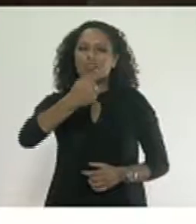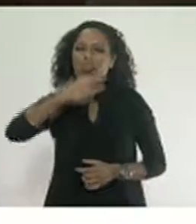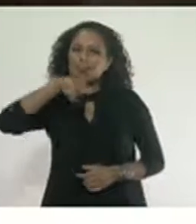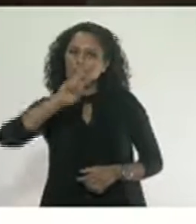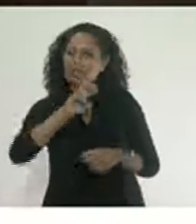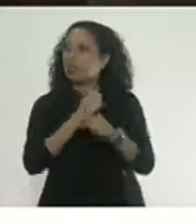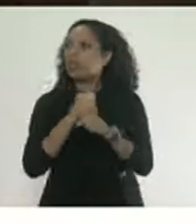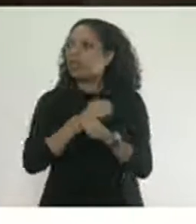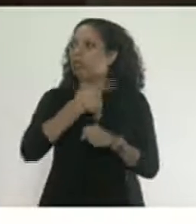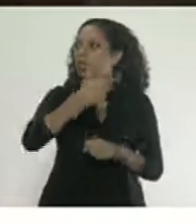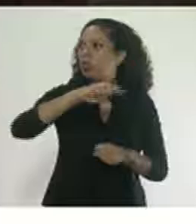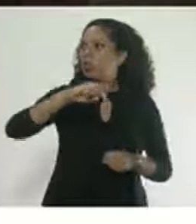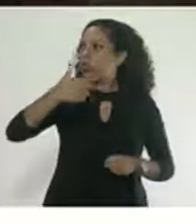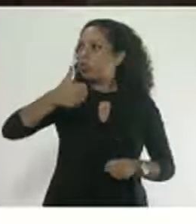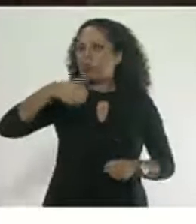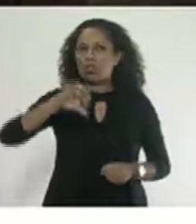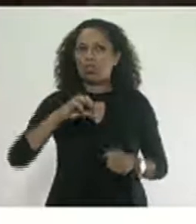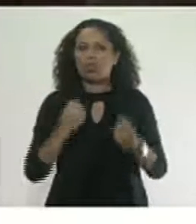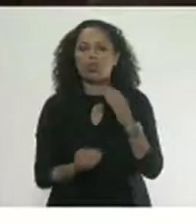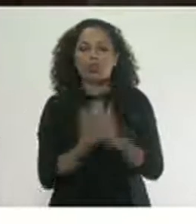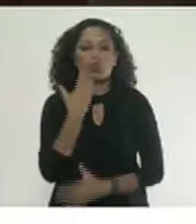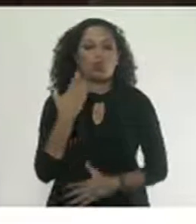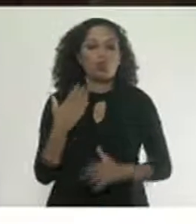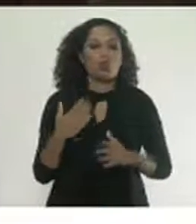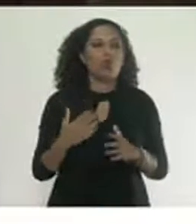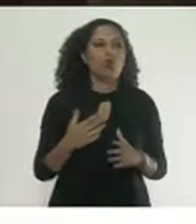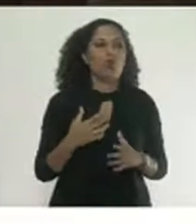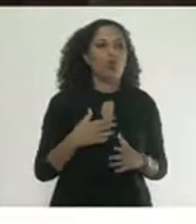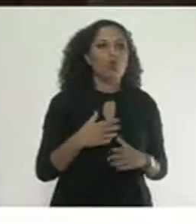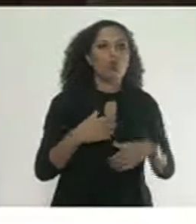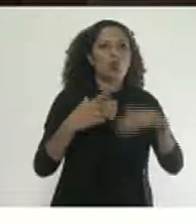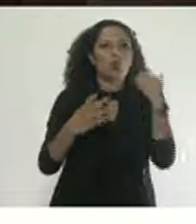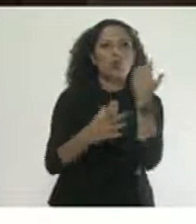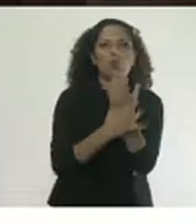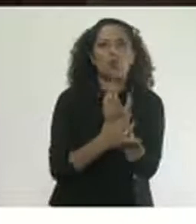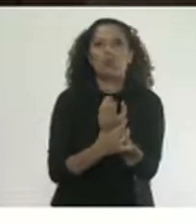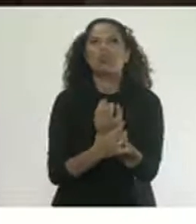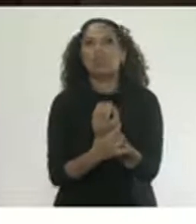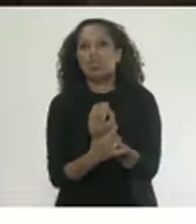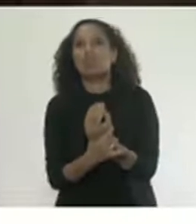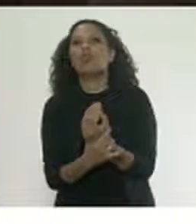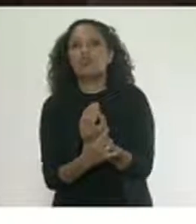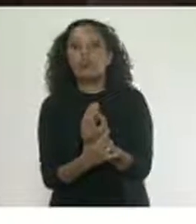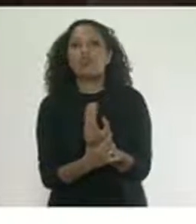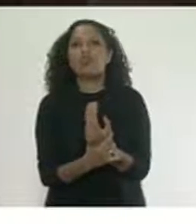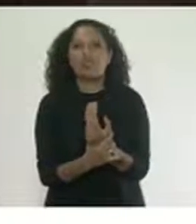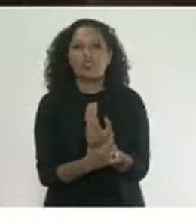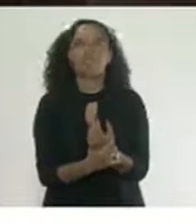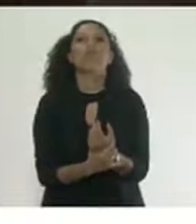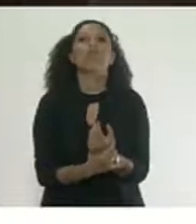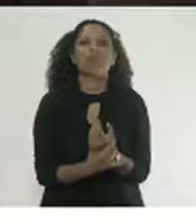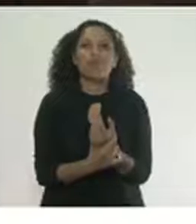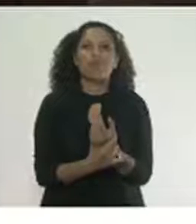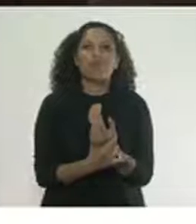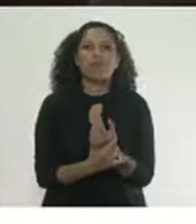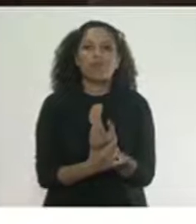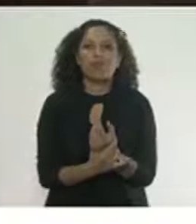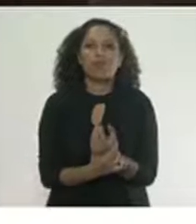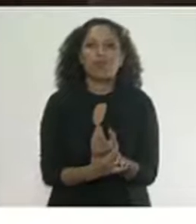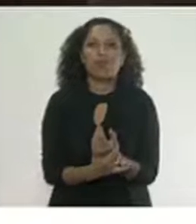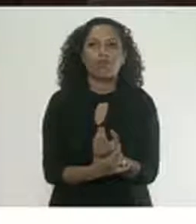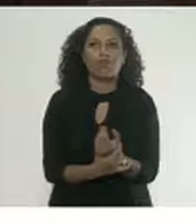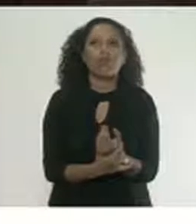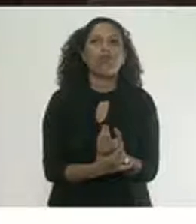13.675 de 2019, que criou o Sistema Único de Segurança Pública, o Brasil ainda patina na implementação desse